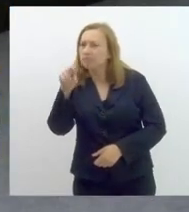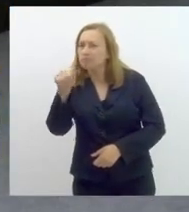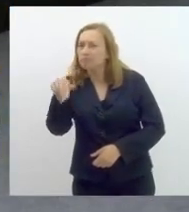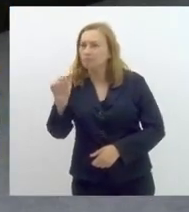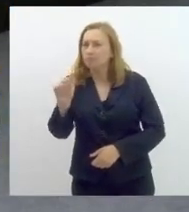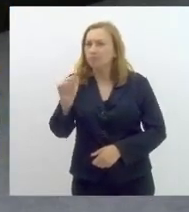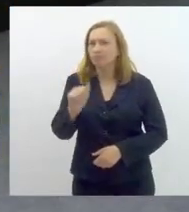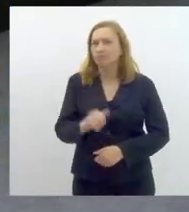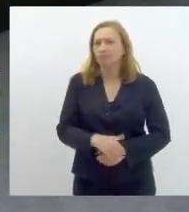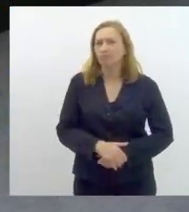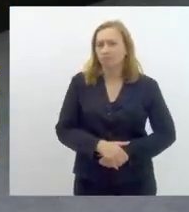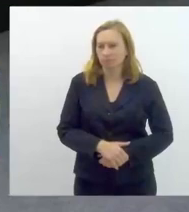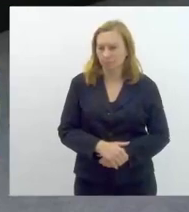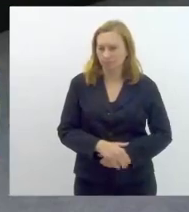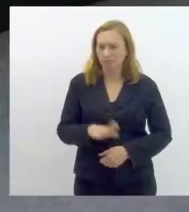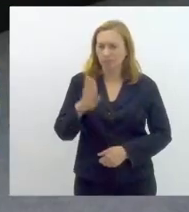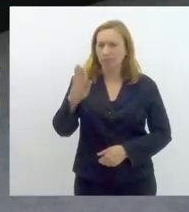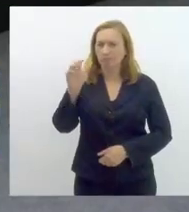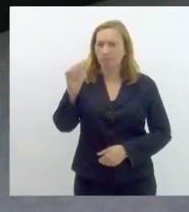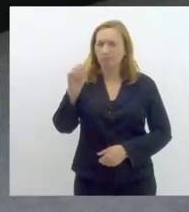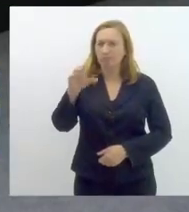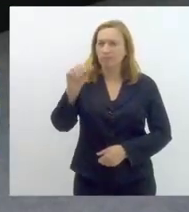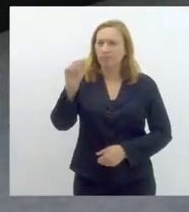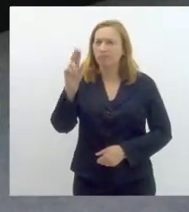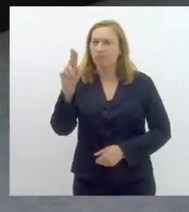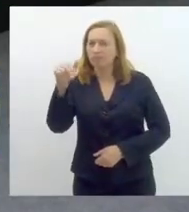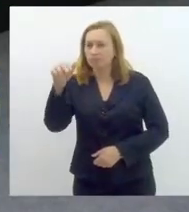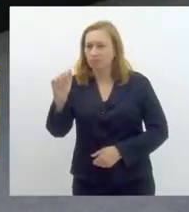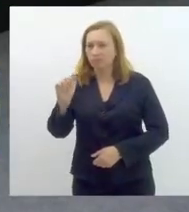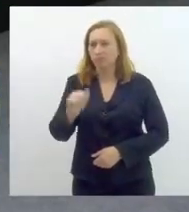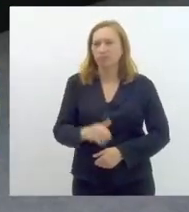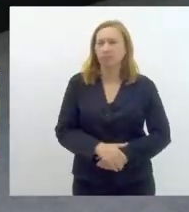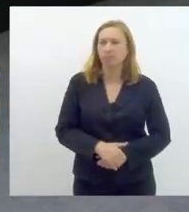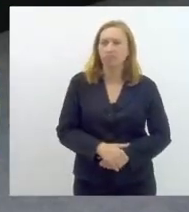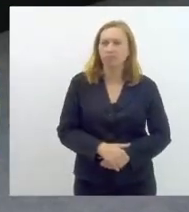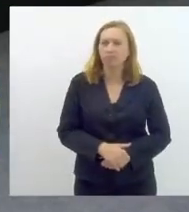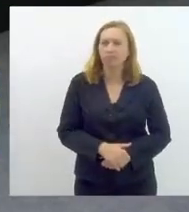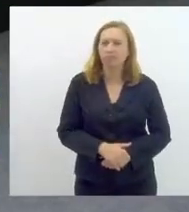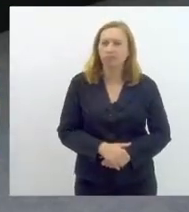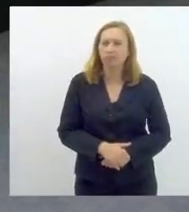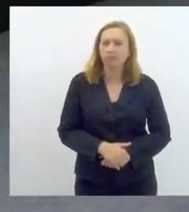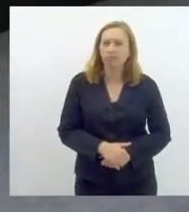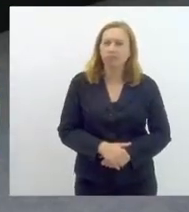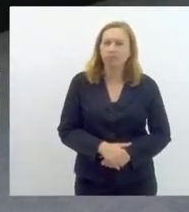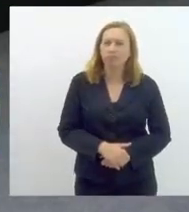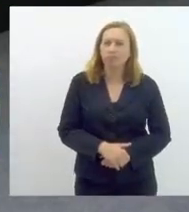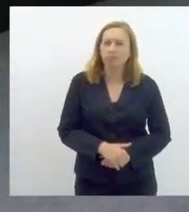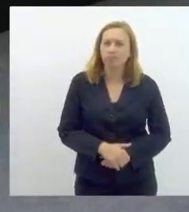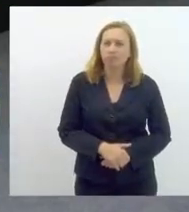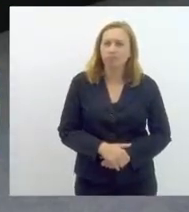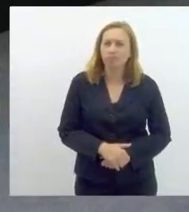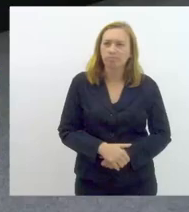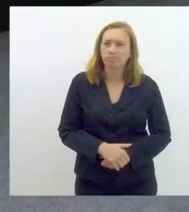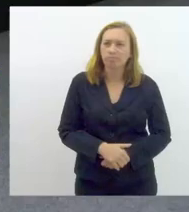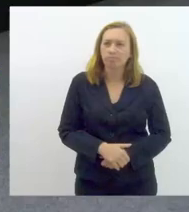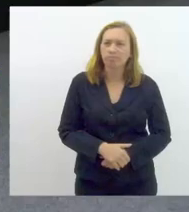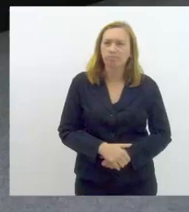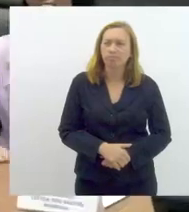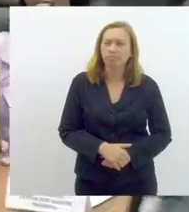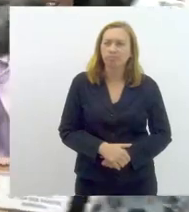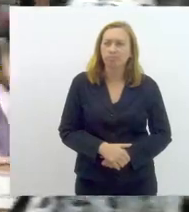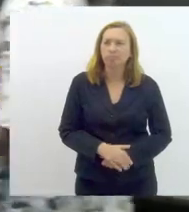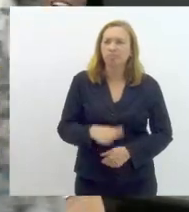bacaúna, bacaúna. Vocês vão cantar, né? Ba, ba, ba,